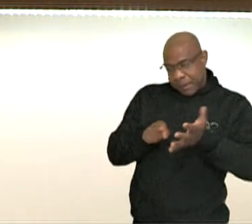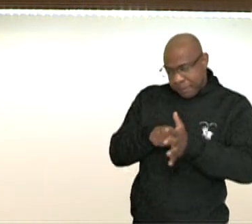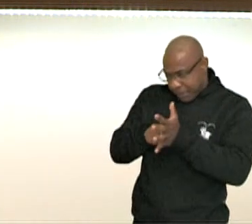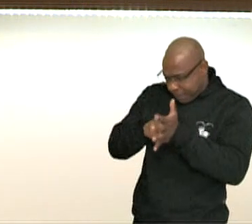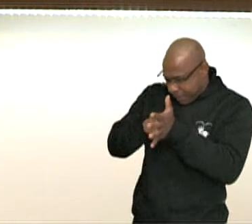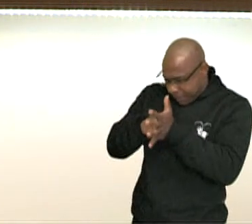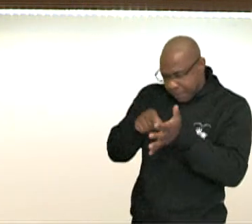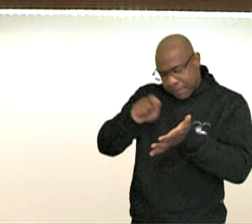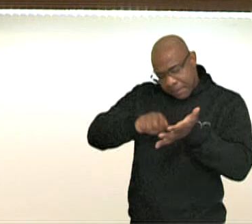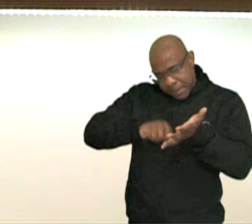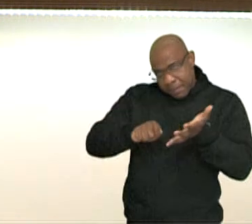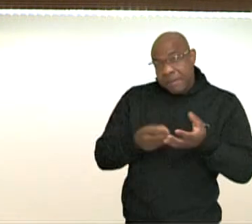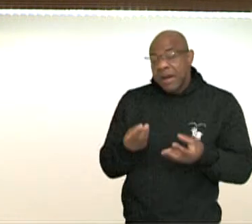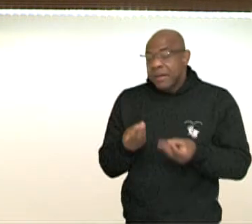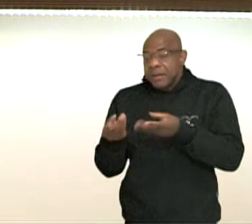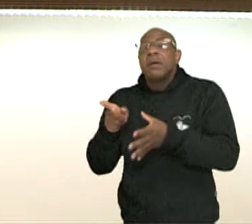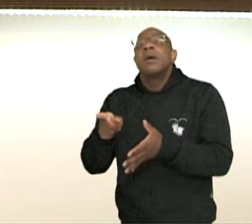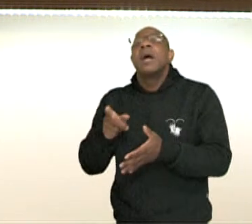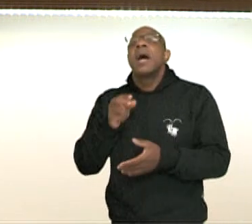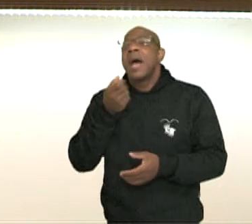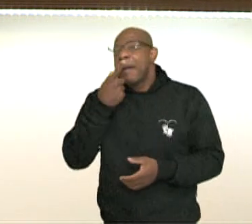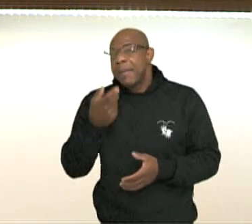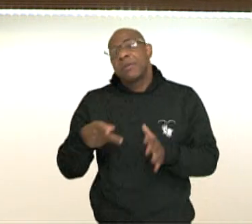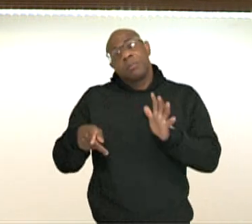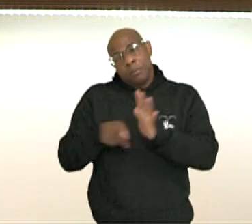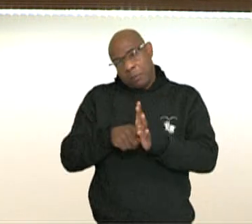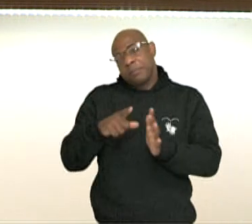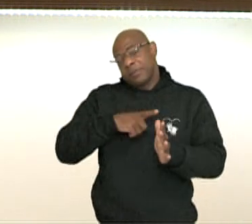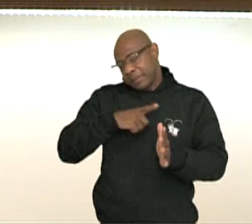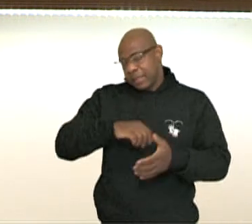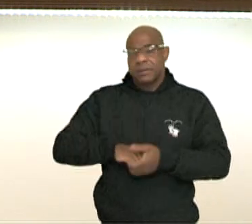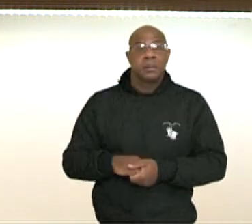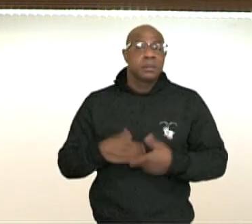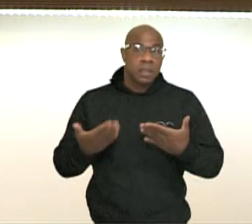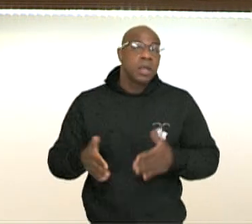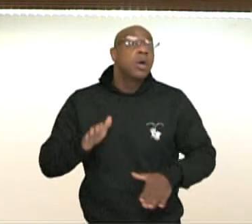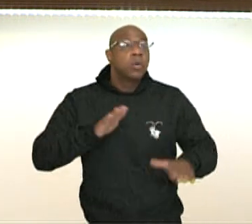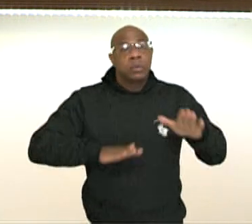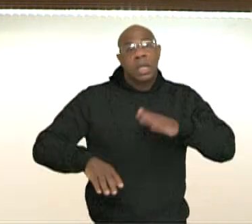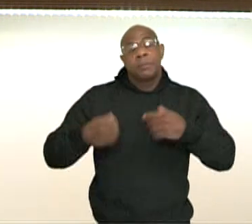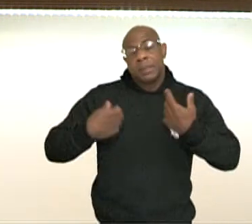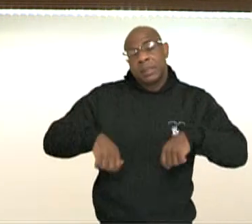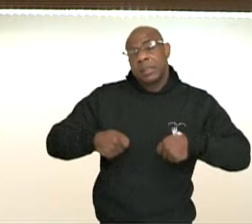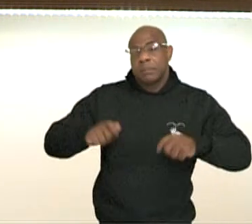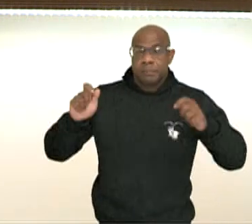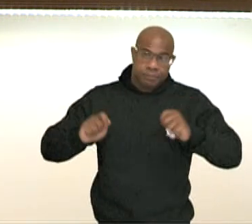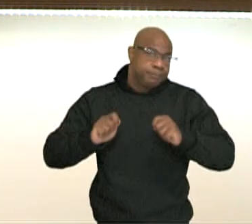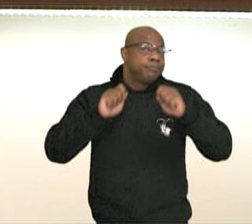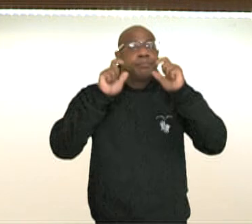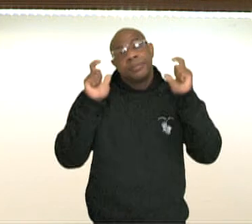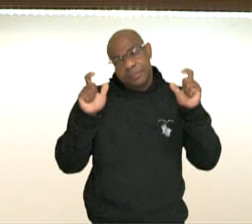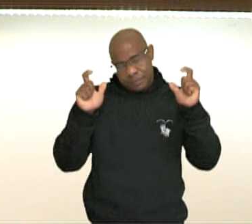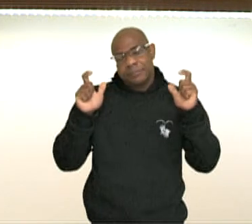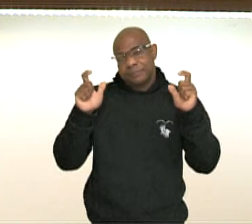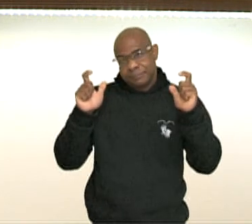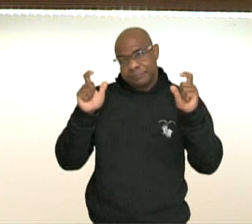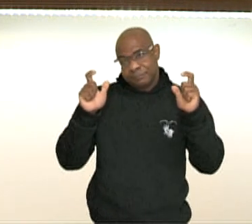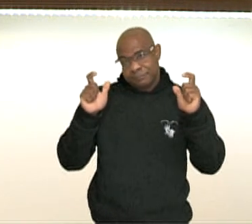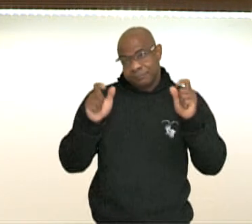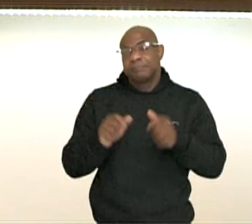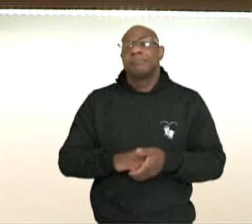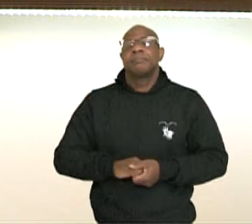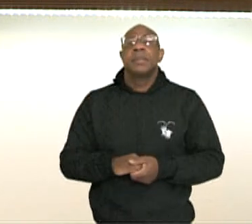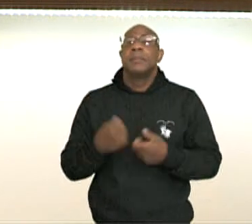não é a mesma dosagem que uma outra pessoa vai tomar. Então, nós precisamos estar atento com as visitas e a